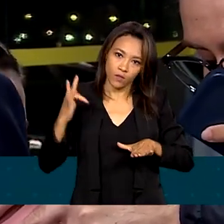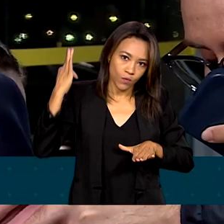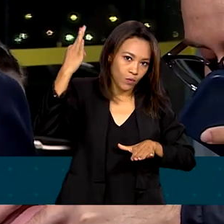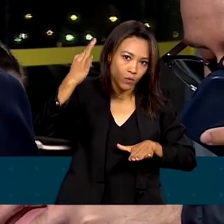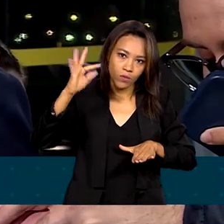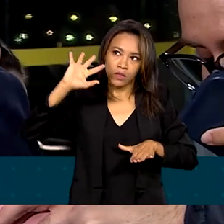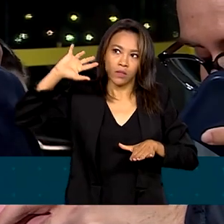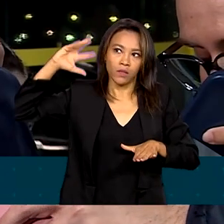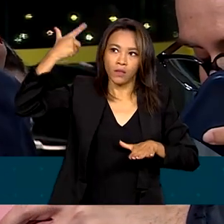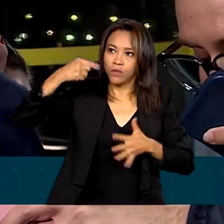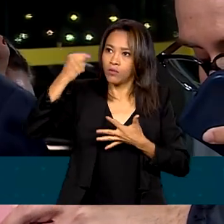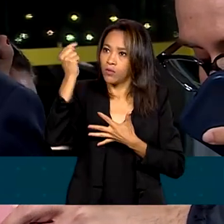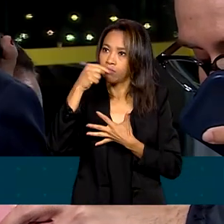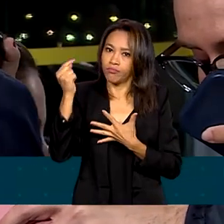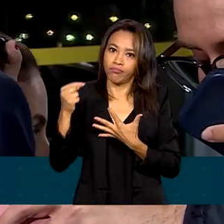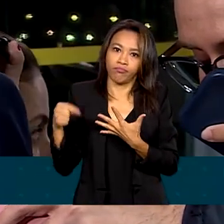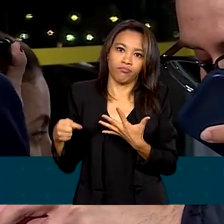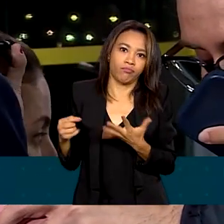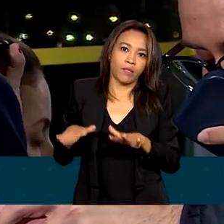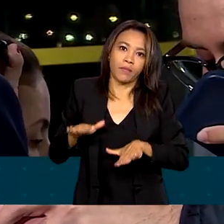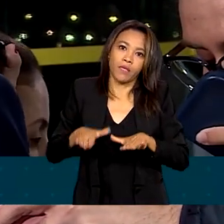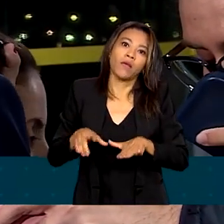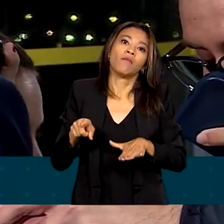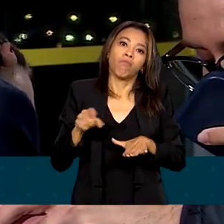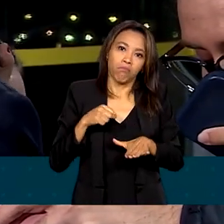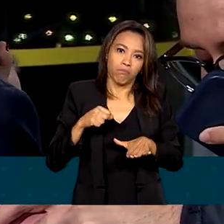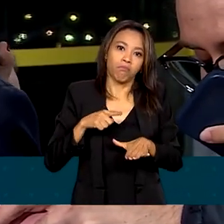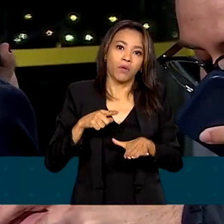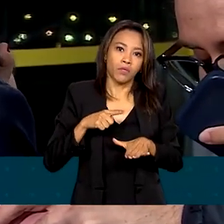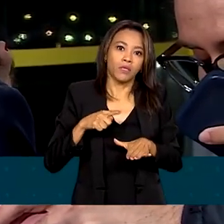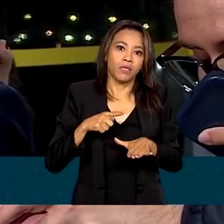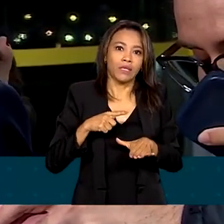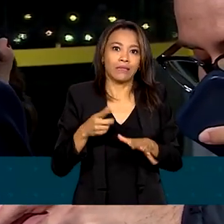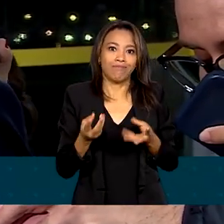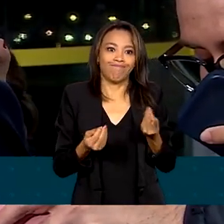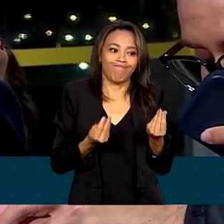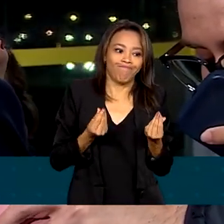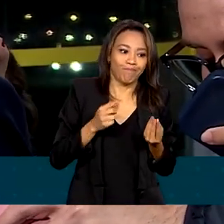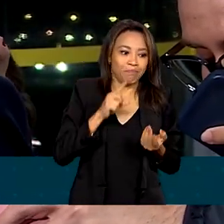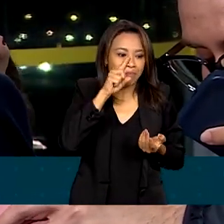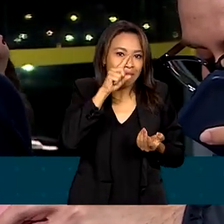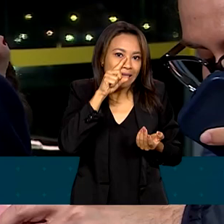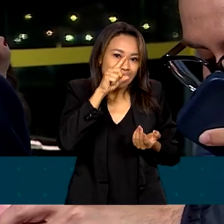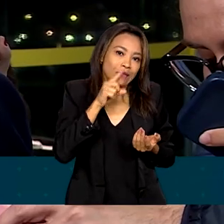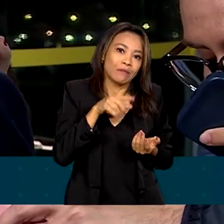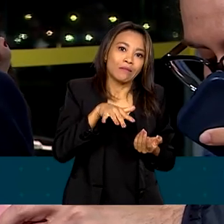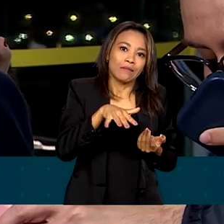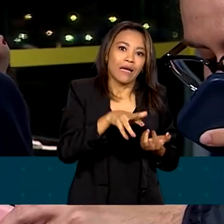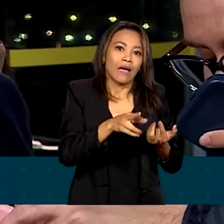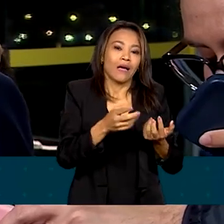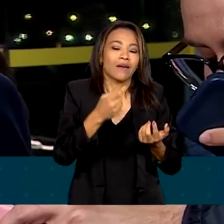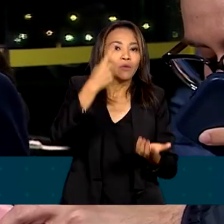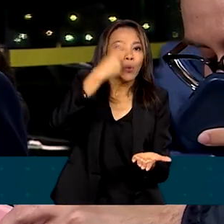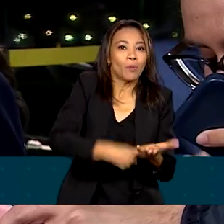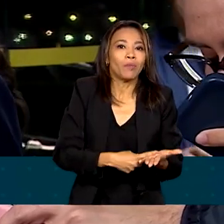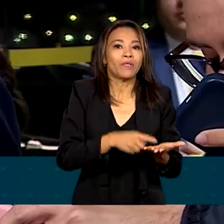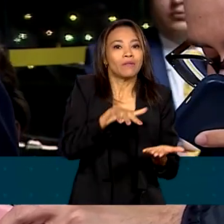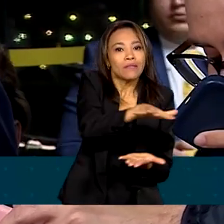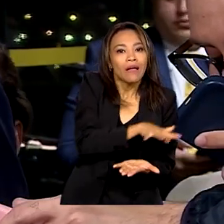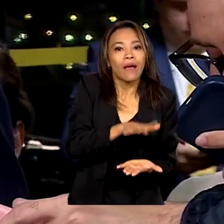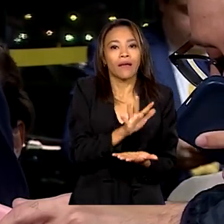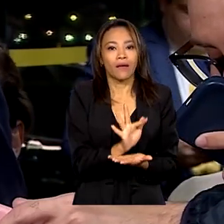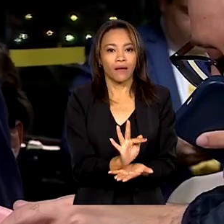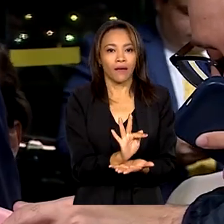decisões, nós podemos inclusive comprometer o resultado fiscal. Porque daqui a pouco você vai ter